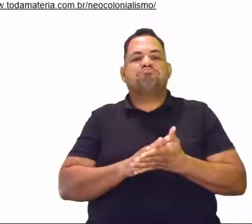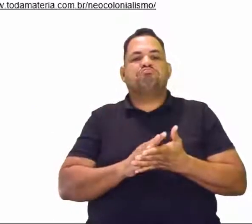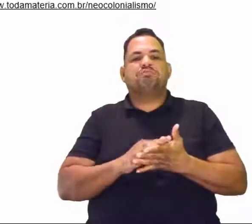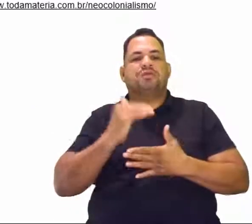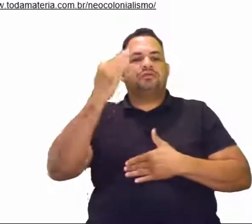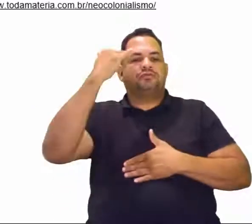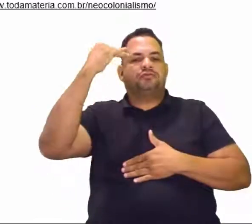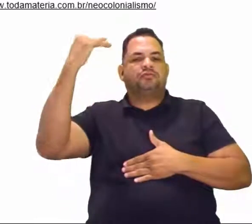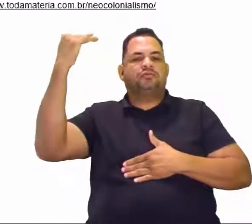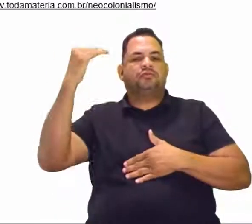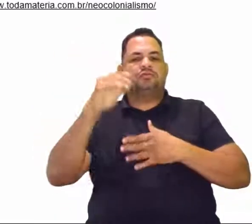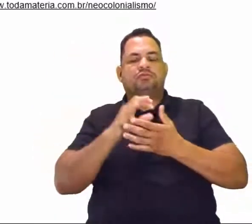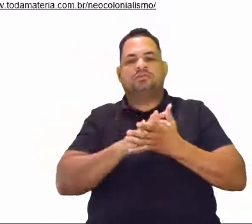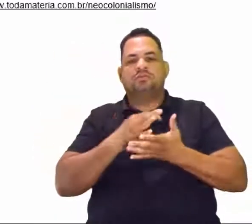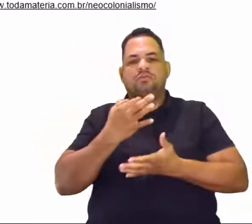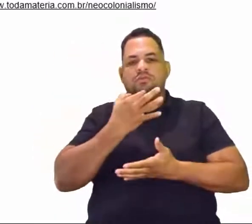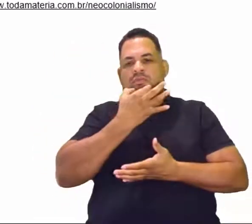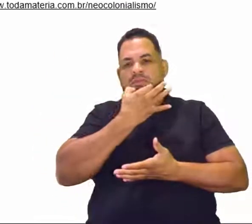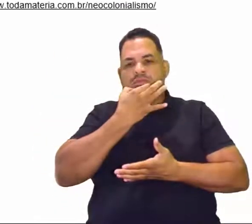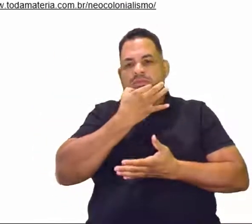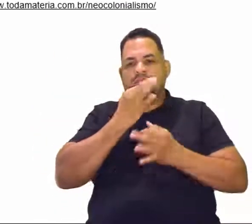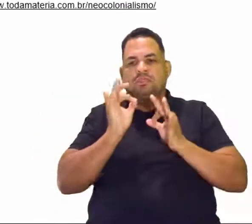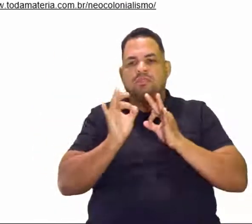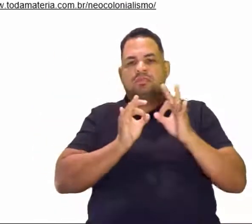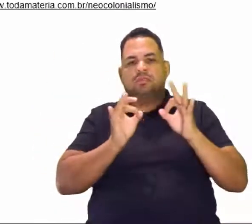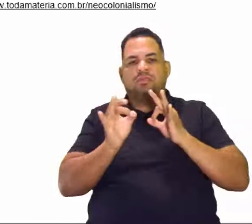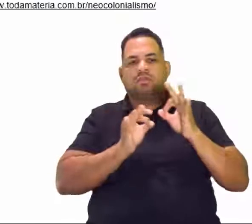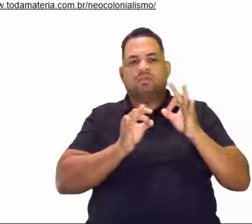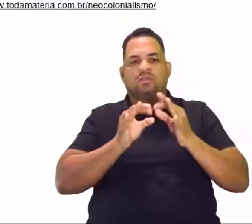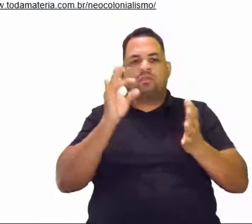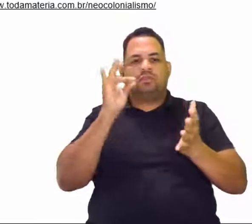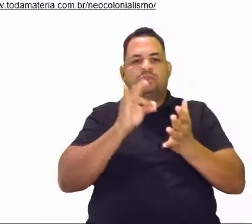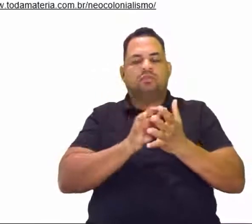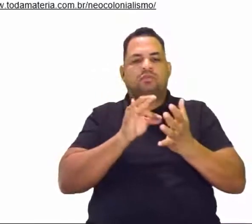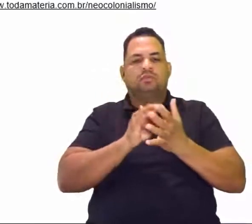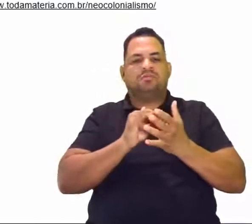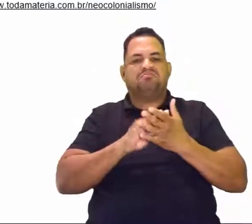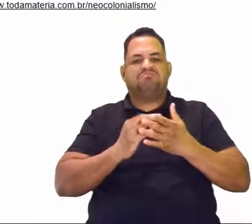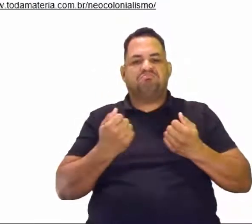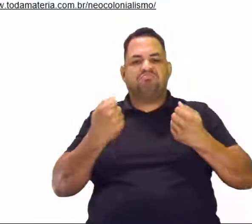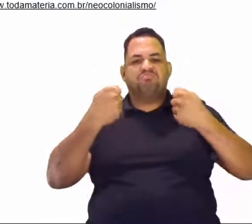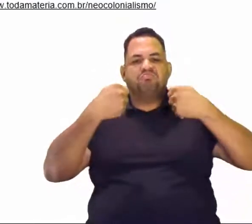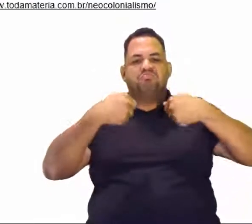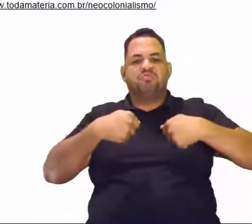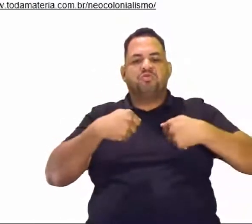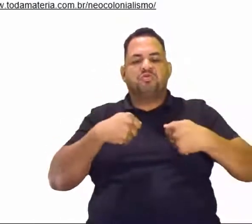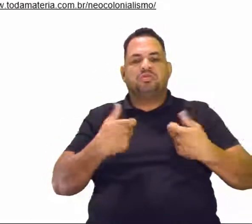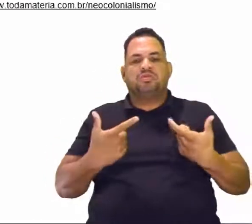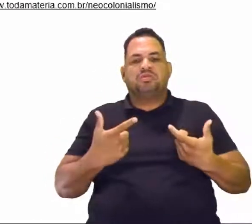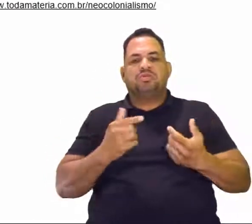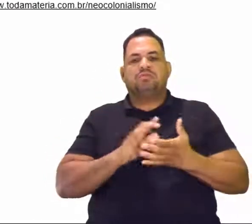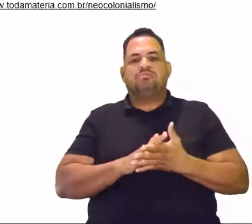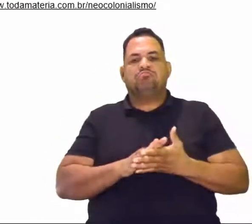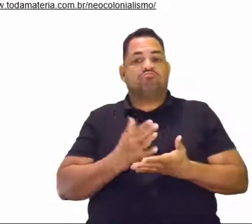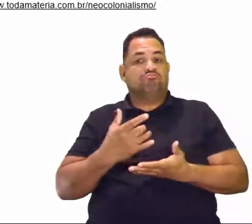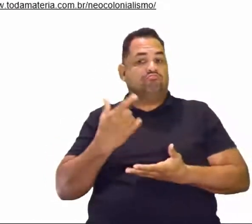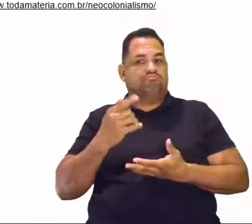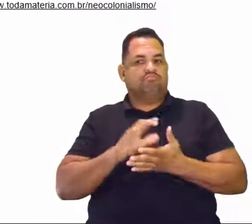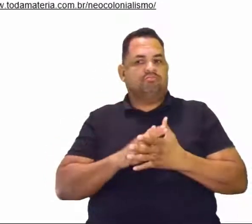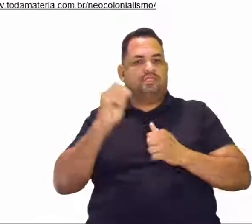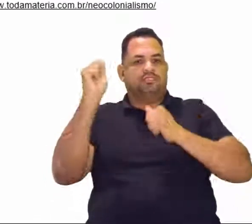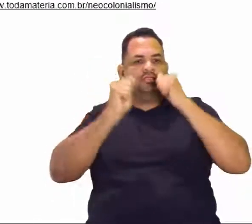foi a Inglaterra Qual foi capaz de fundar um verdadeiro império colonial sem espanto